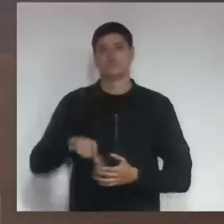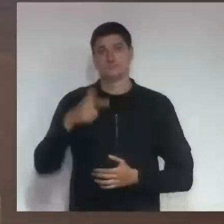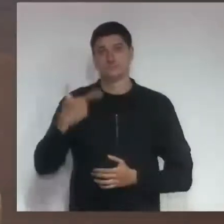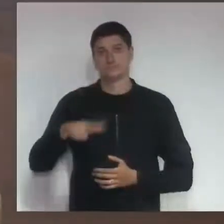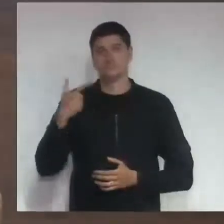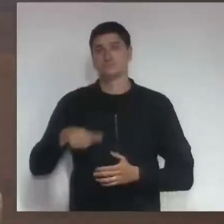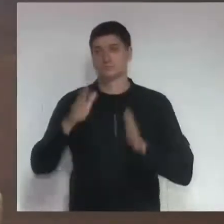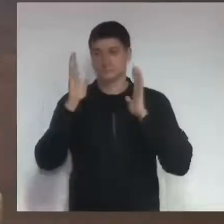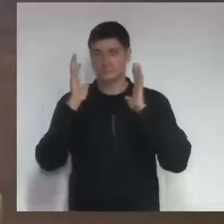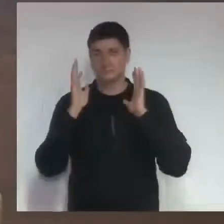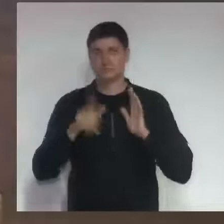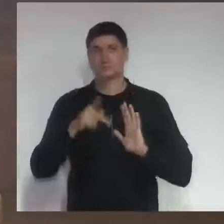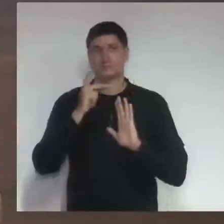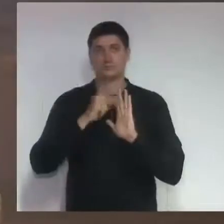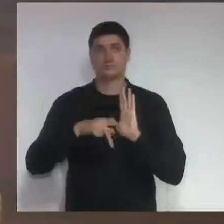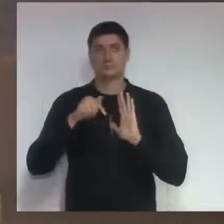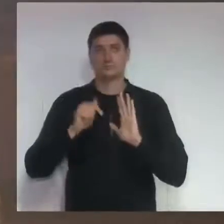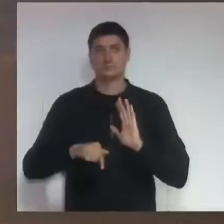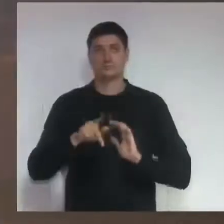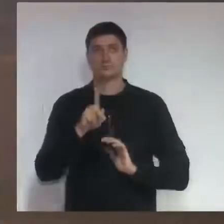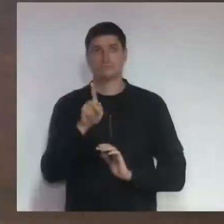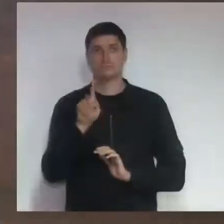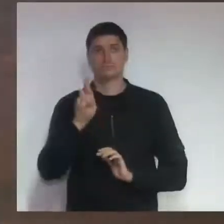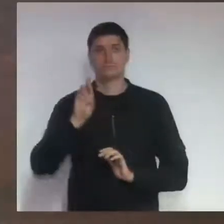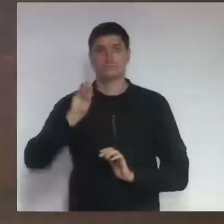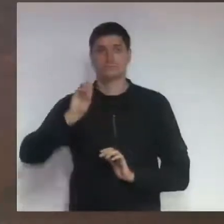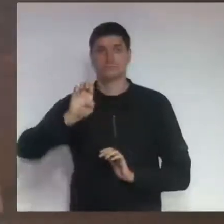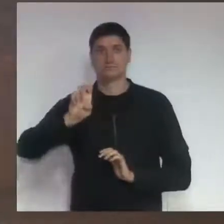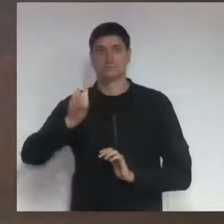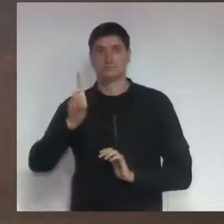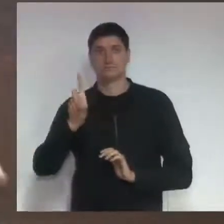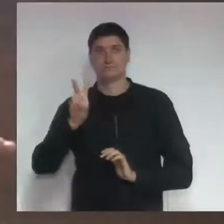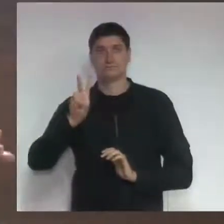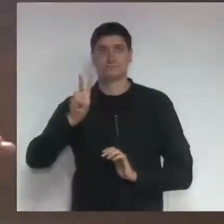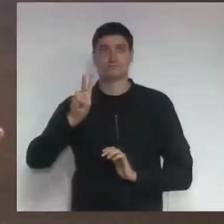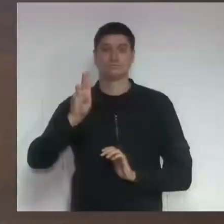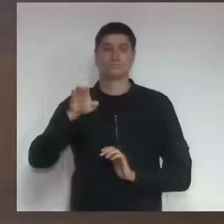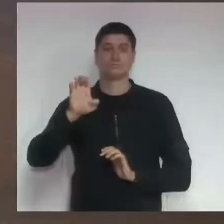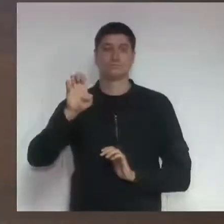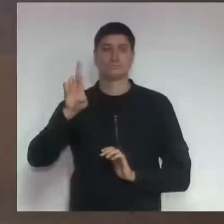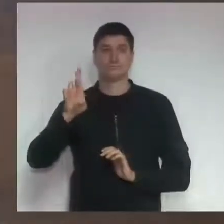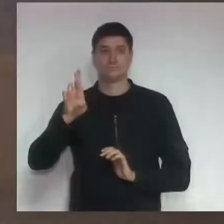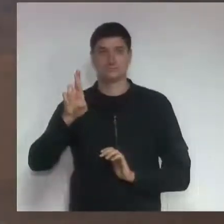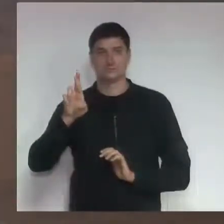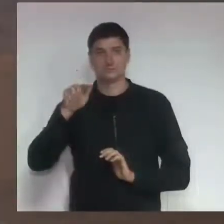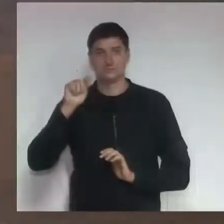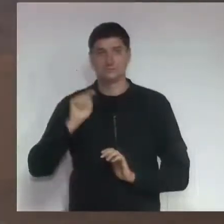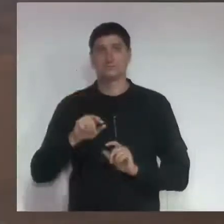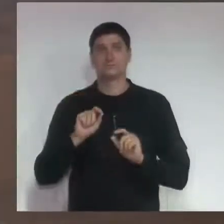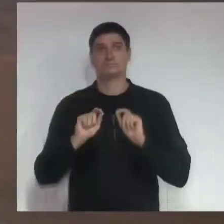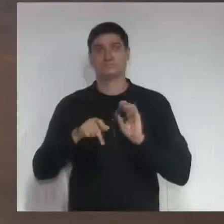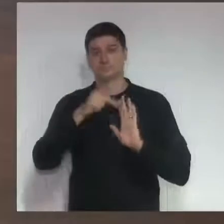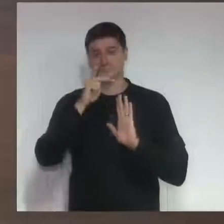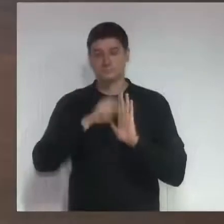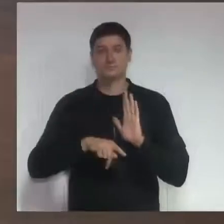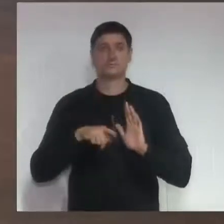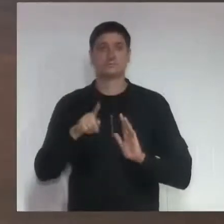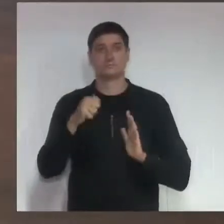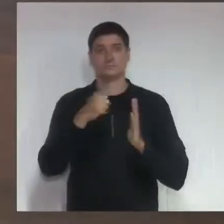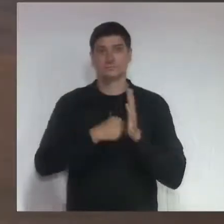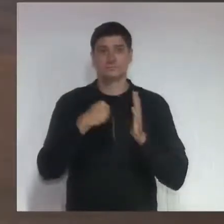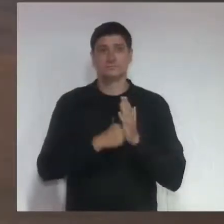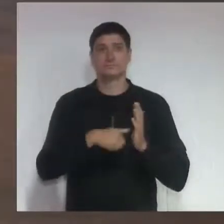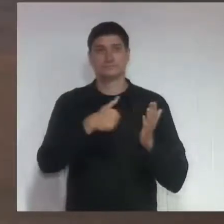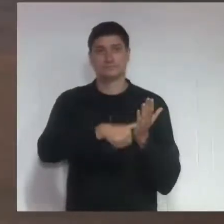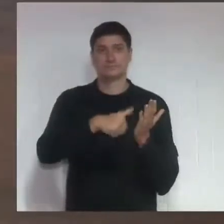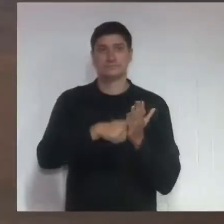falado esse projeto, o PROERD, não é? Que é o Programa Educacional de Resistência às Drogas e à Violência. E hoje eu estive